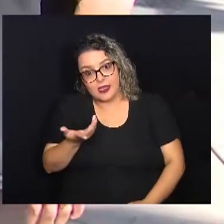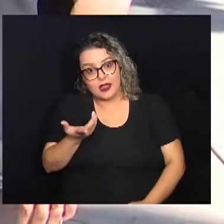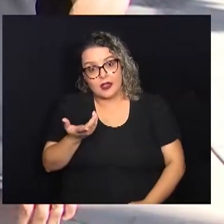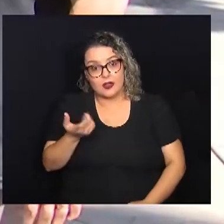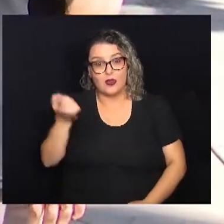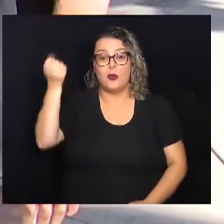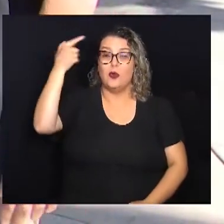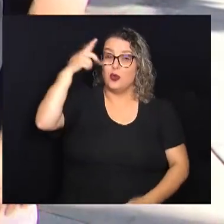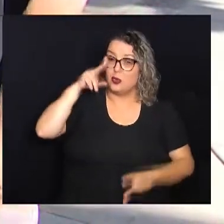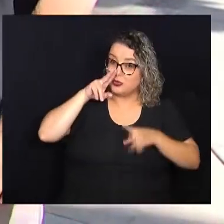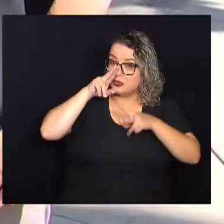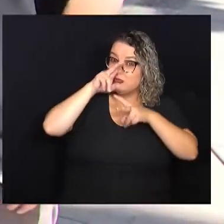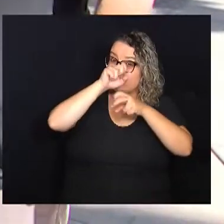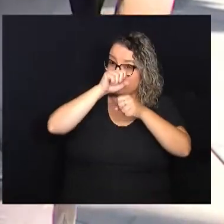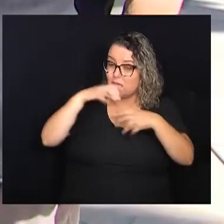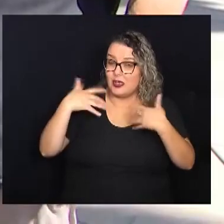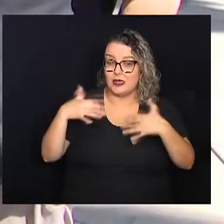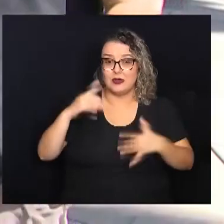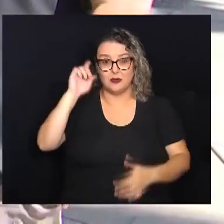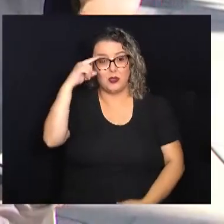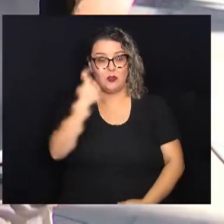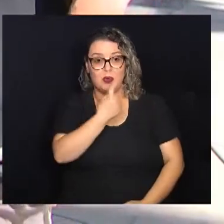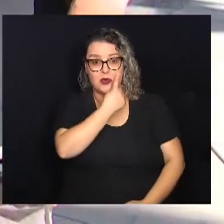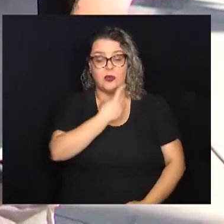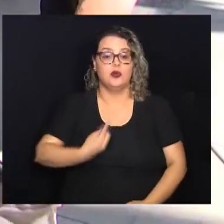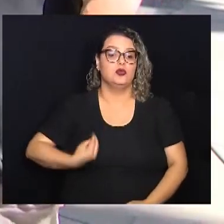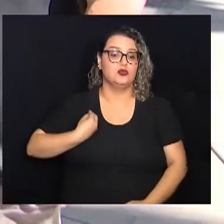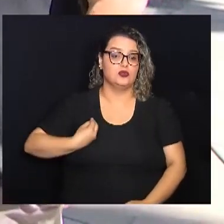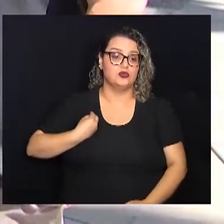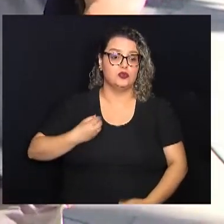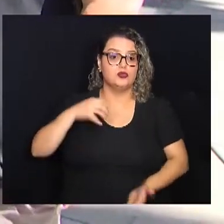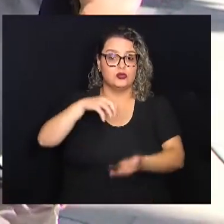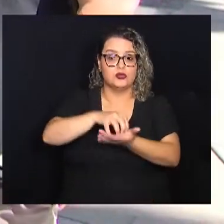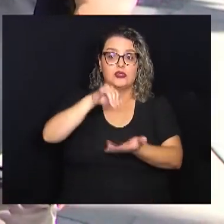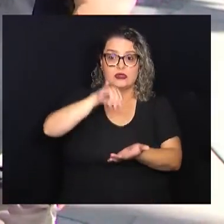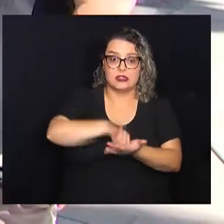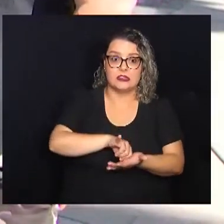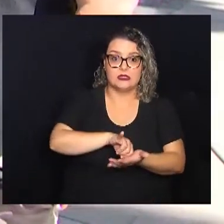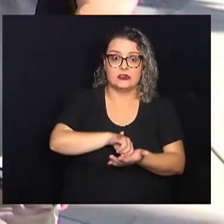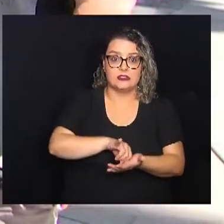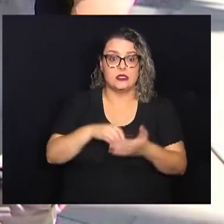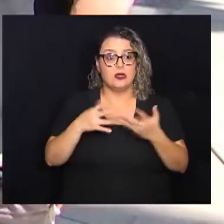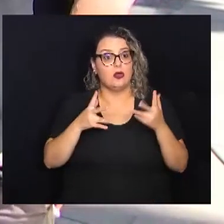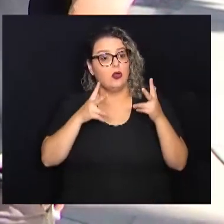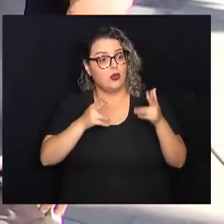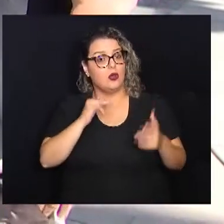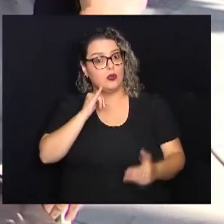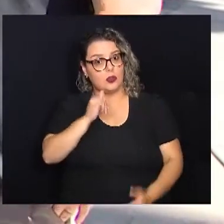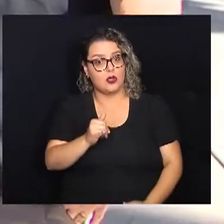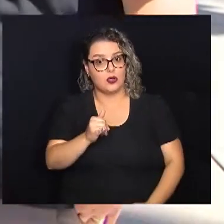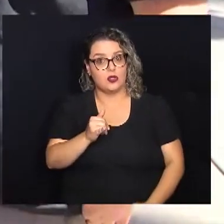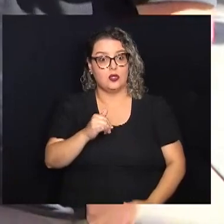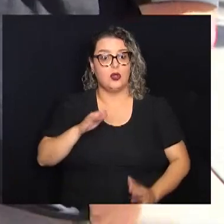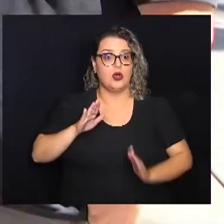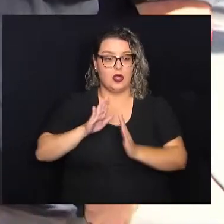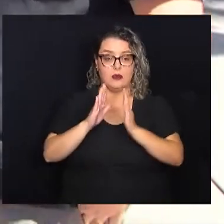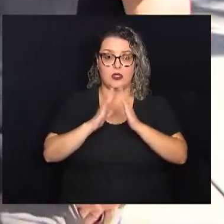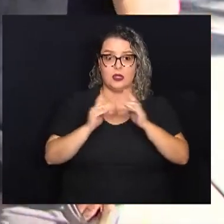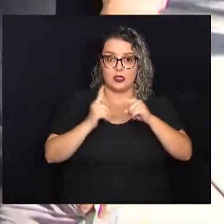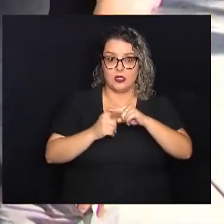o sol tá forte, né, Mirna? Nós estamos ao vivo aqui no centro da cidade. Como eu disse, em frente aqui a Nossa